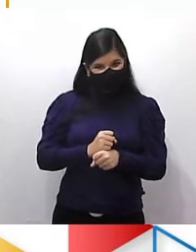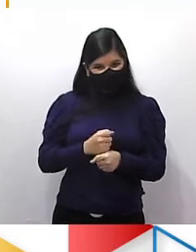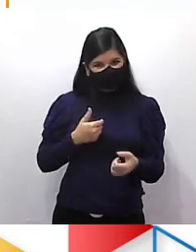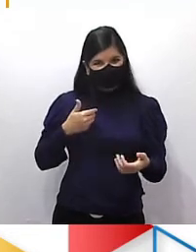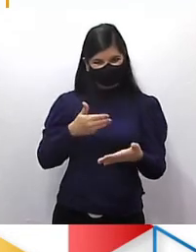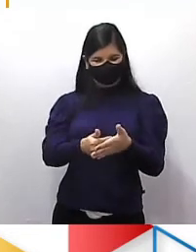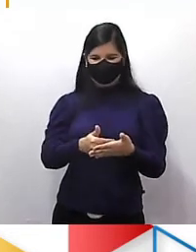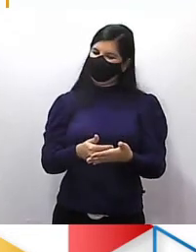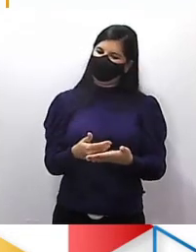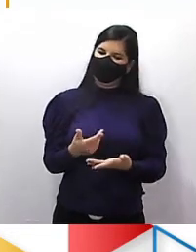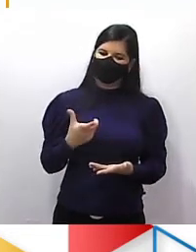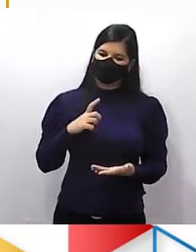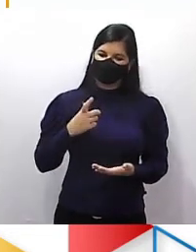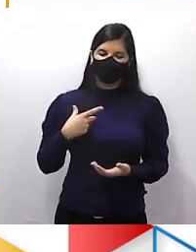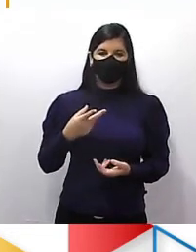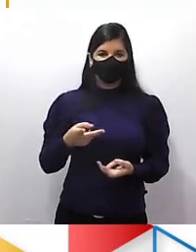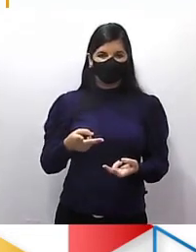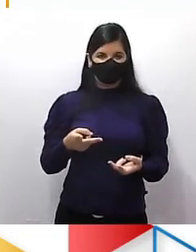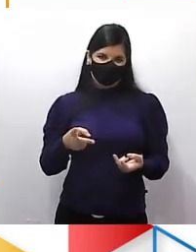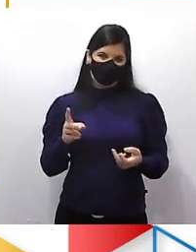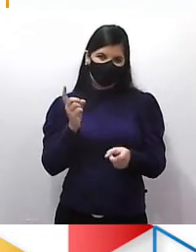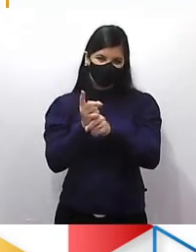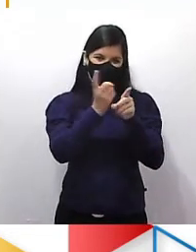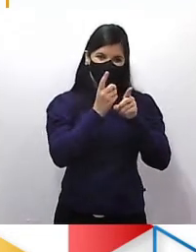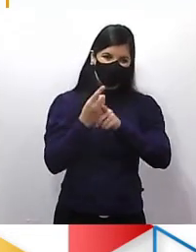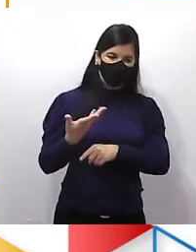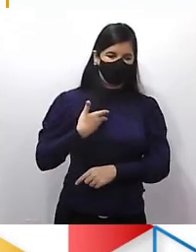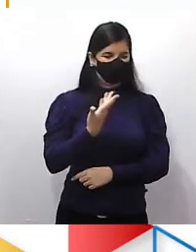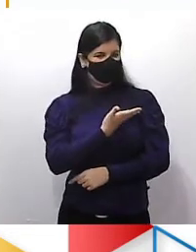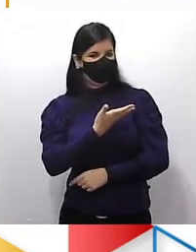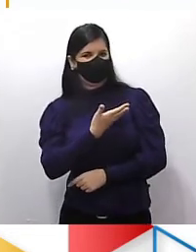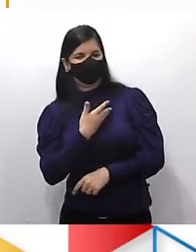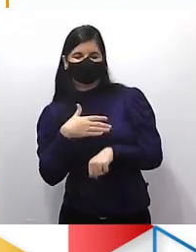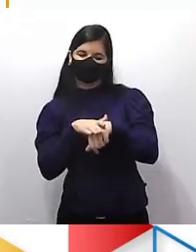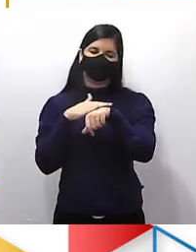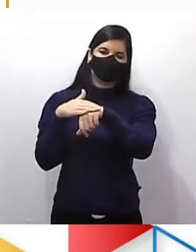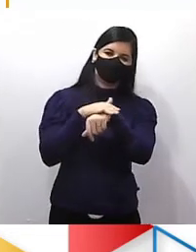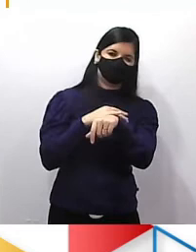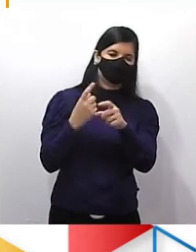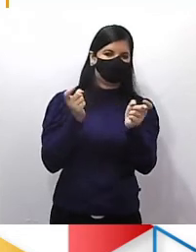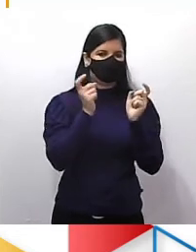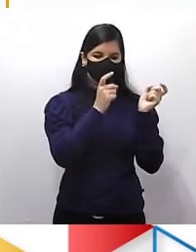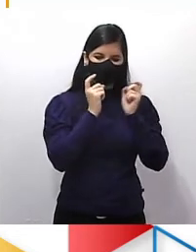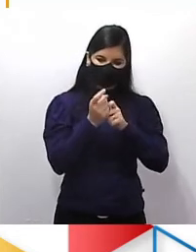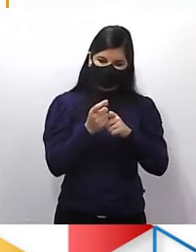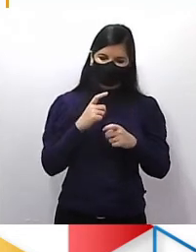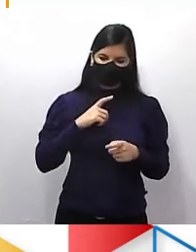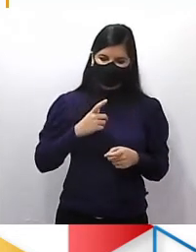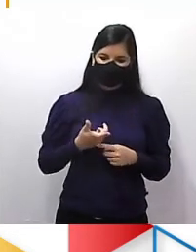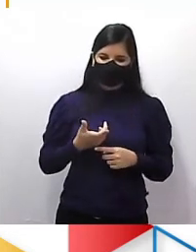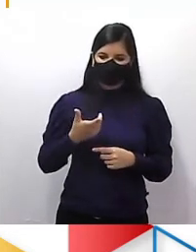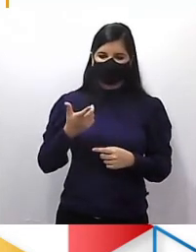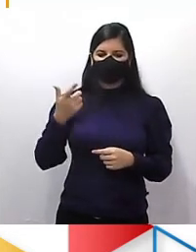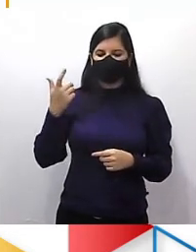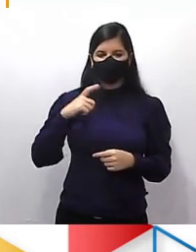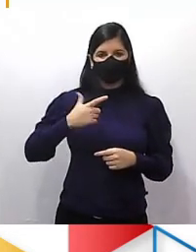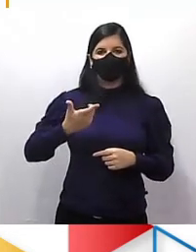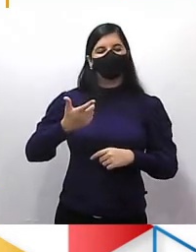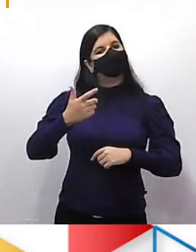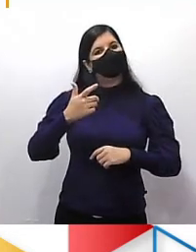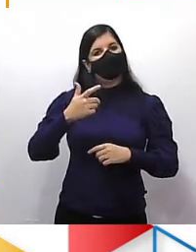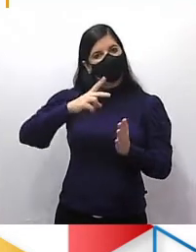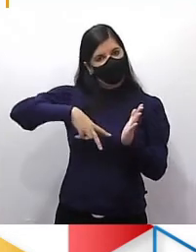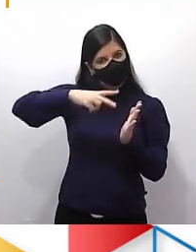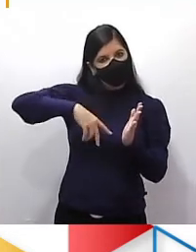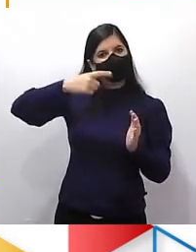I'm going to see my friends. Eu vou ver mais meus amigos com frequência. I'm going to read more. Eu vou